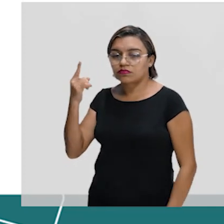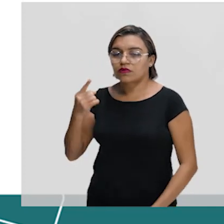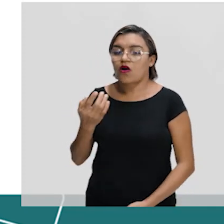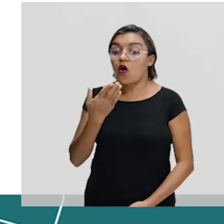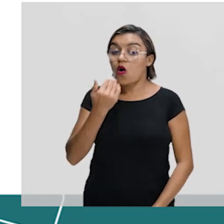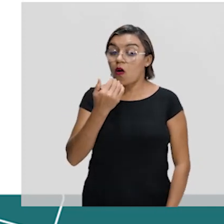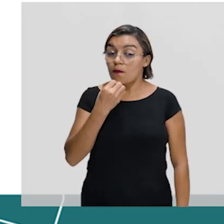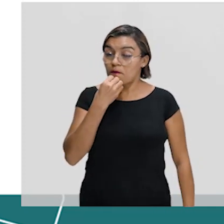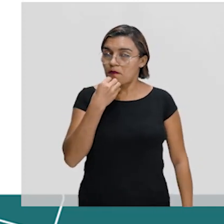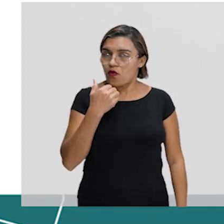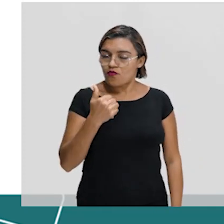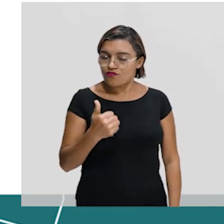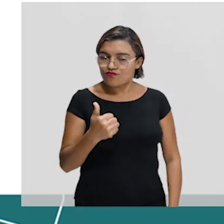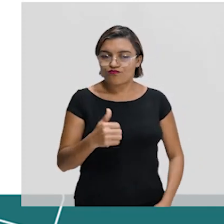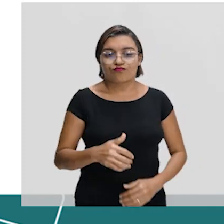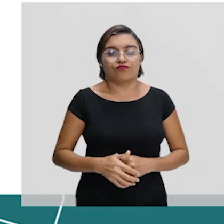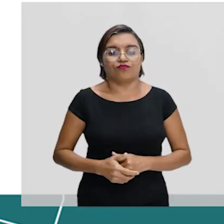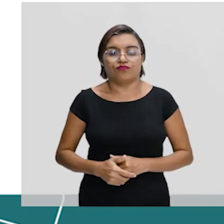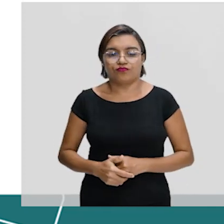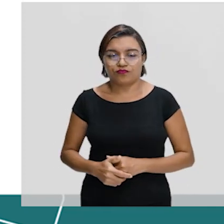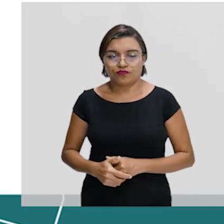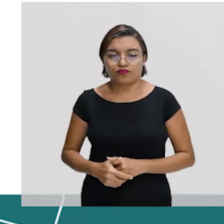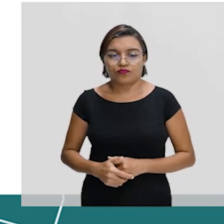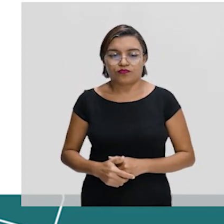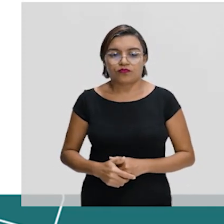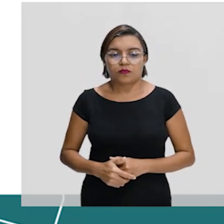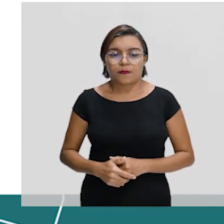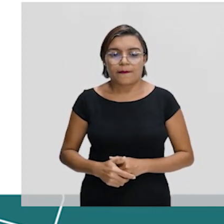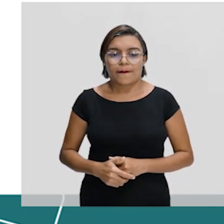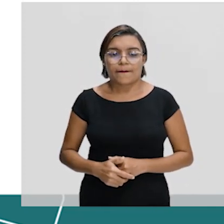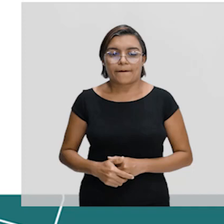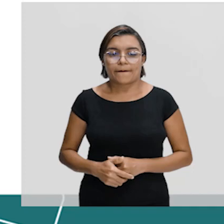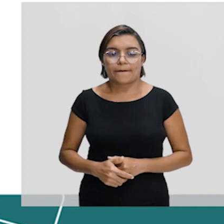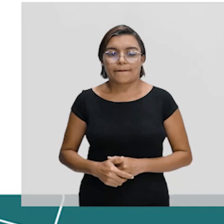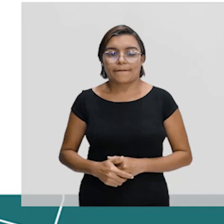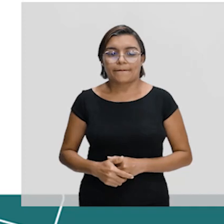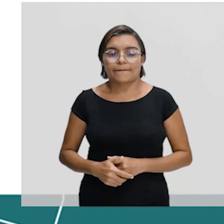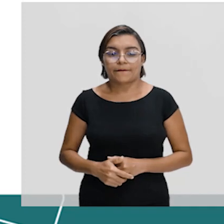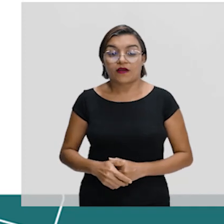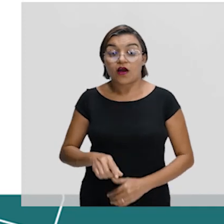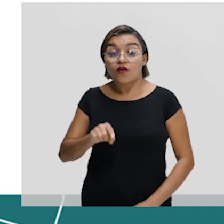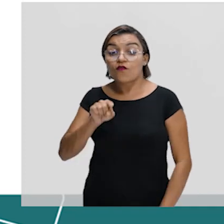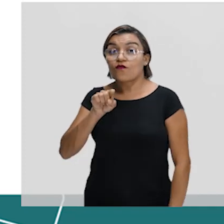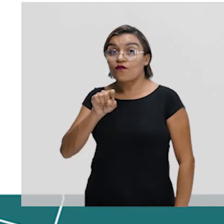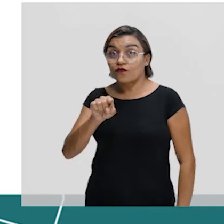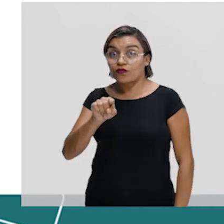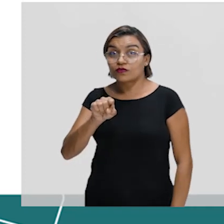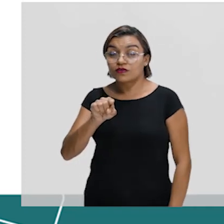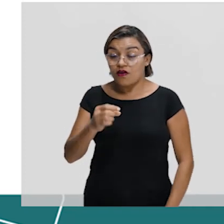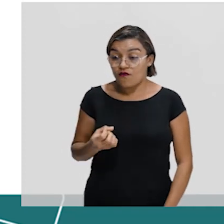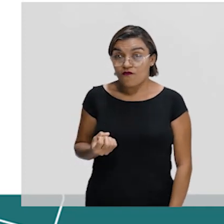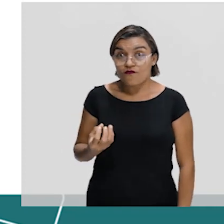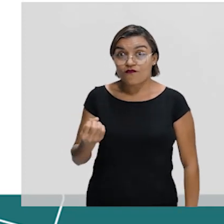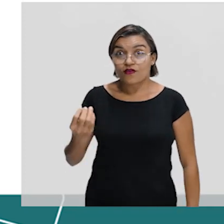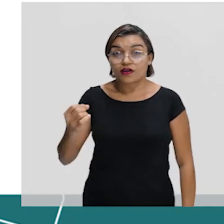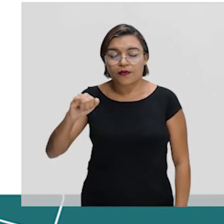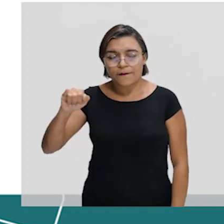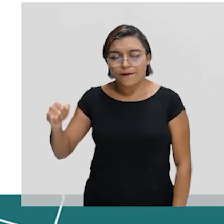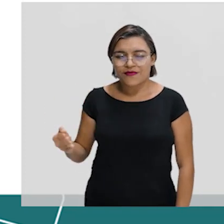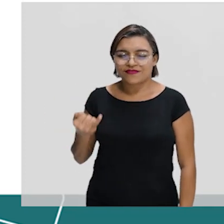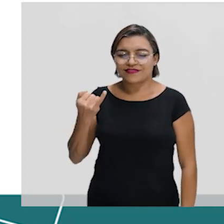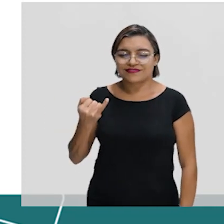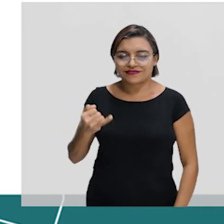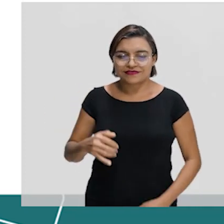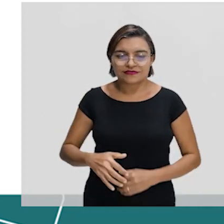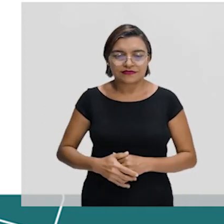Que disfrutes tu viaje. Que você aproveite a viagem. Ojalá